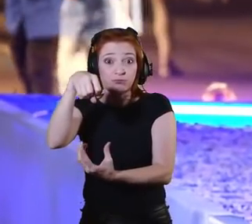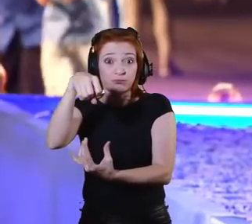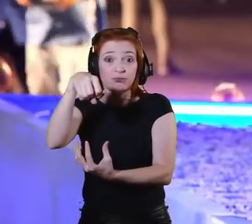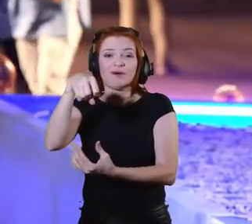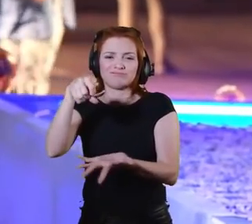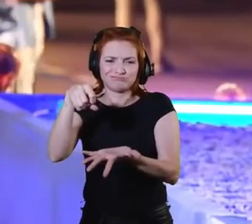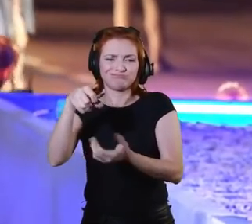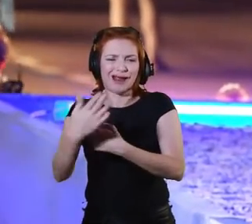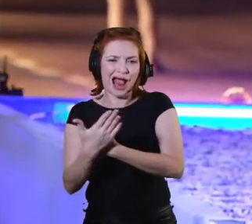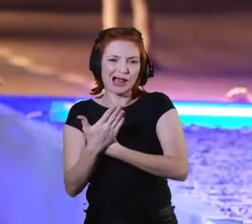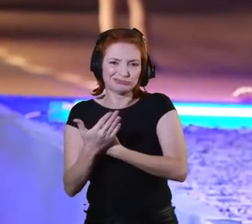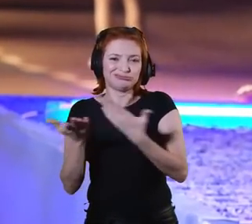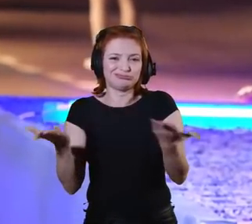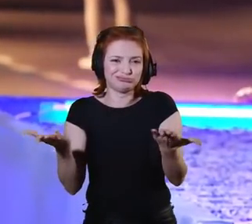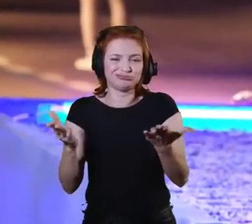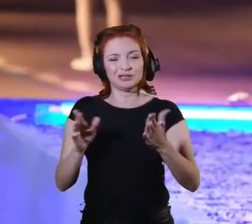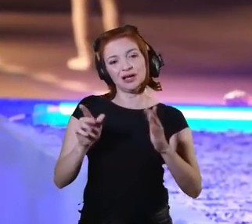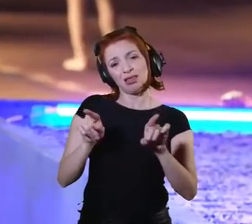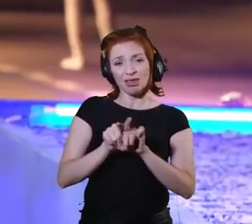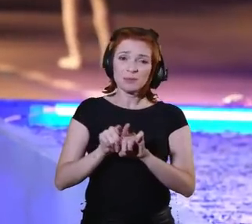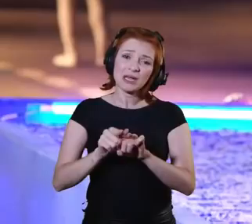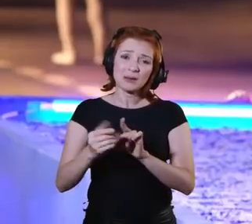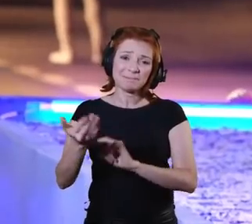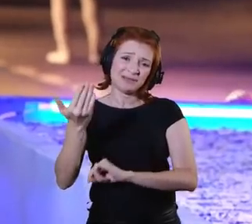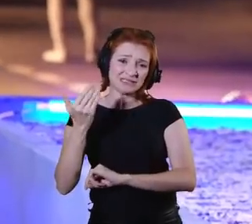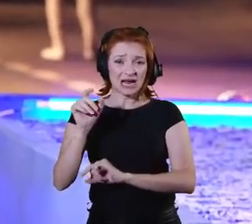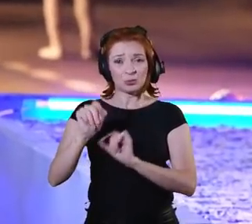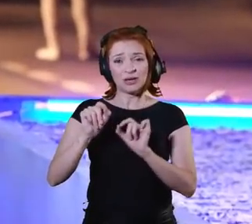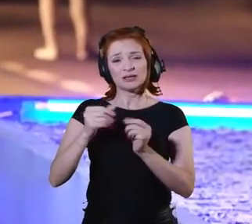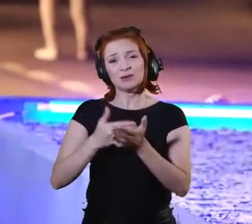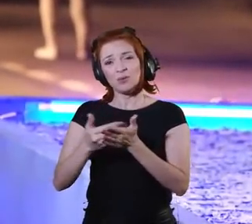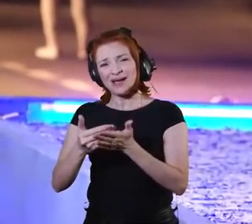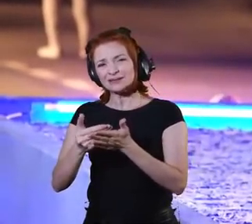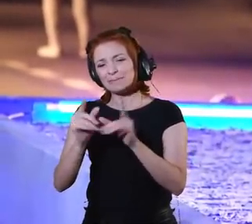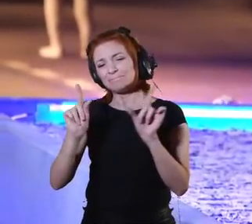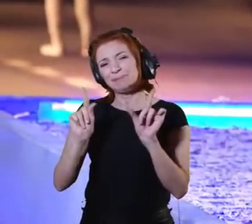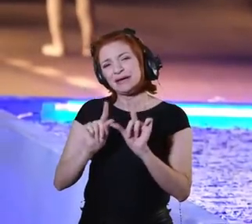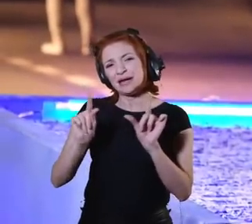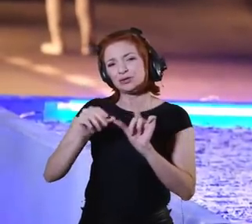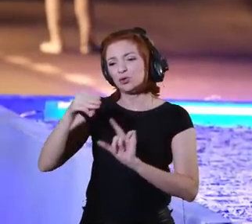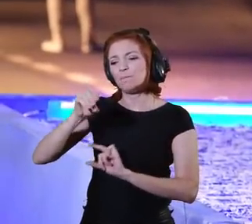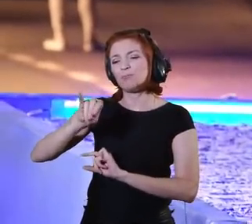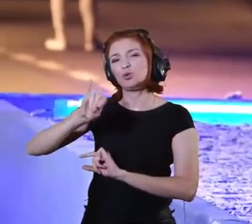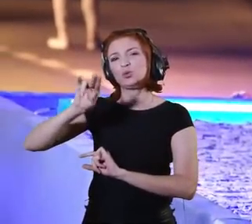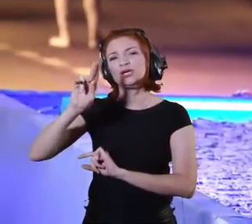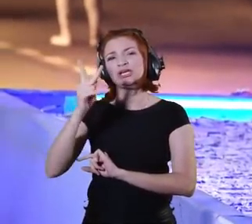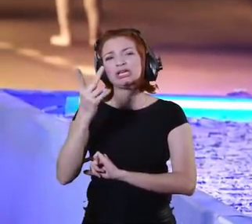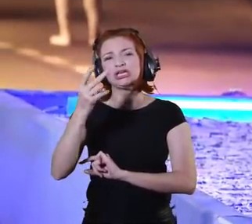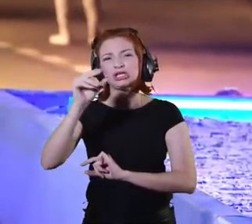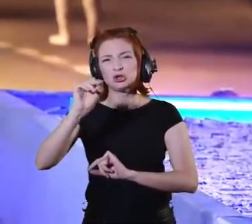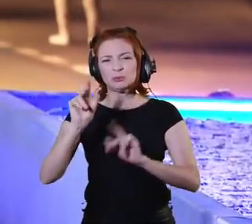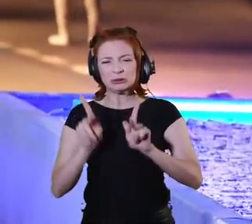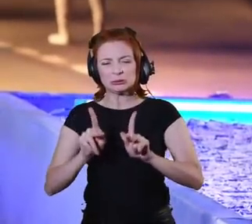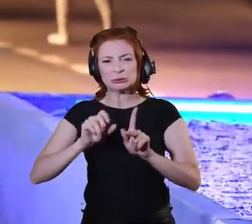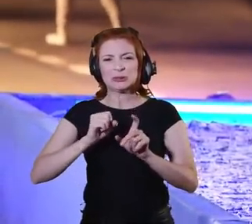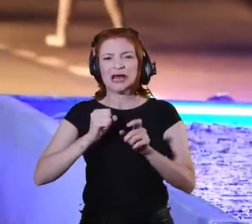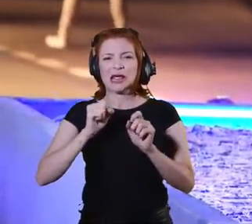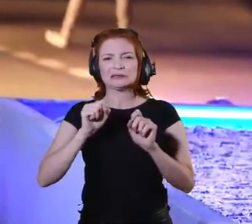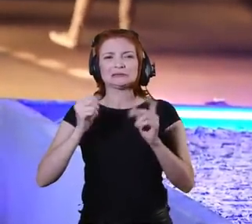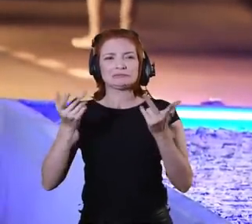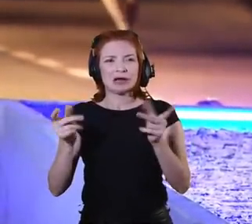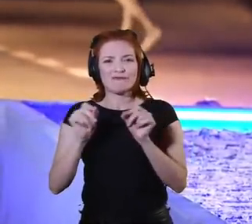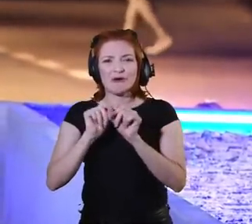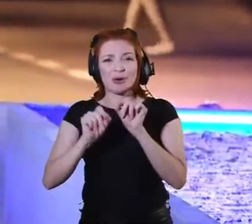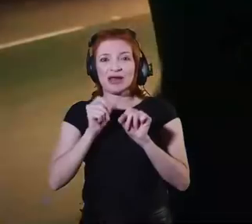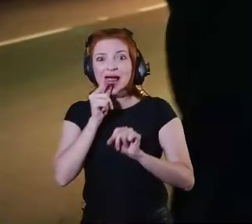Depois, também na época, se usava os pequenos moinhos. Aquele que tinha uma visão mais de empreendedor, ele aproveitava